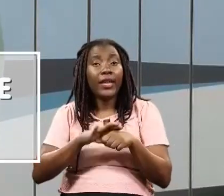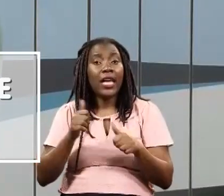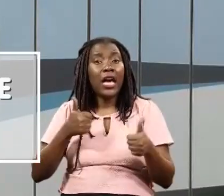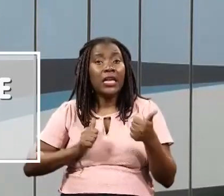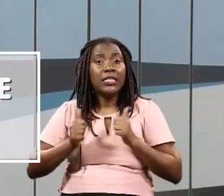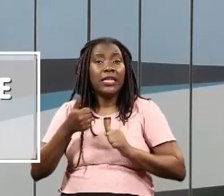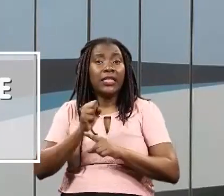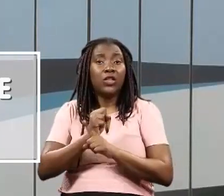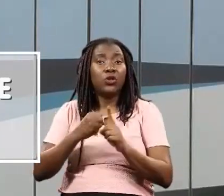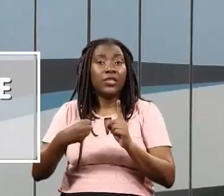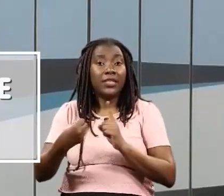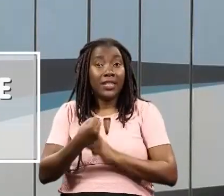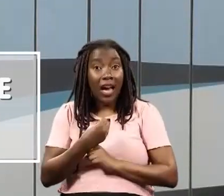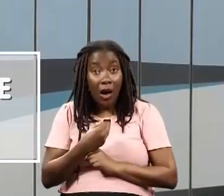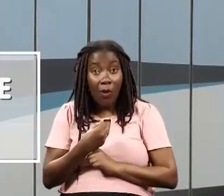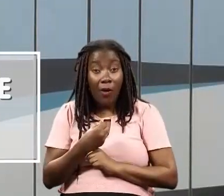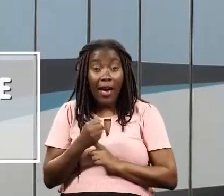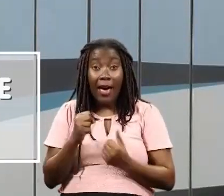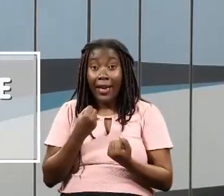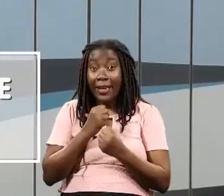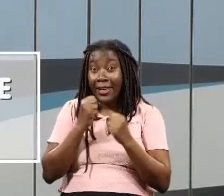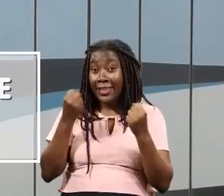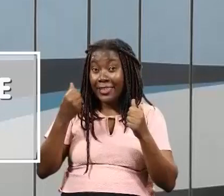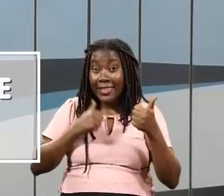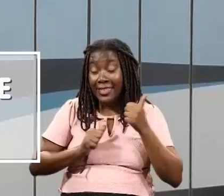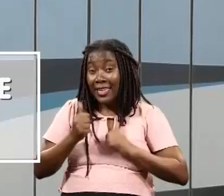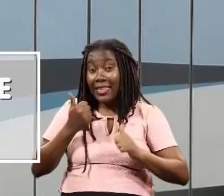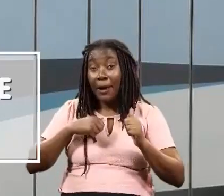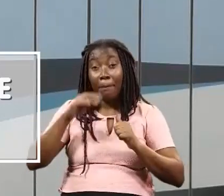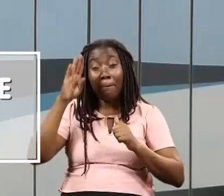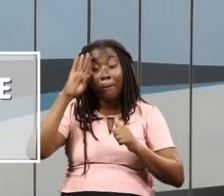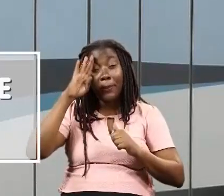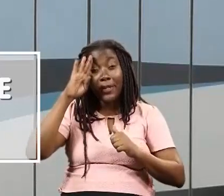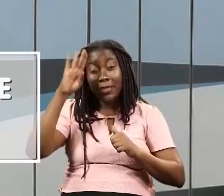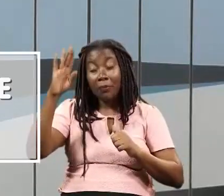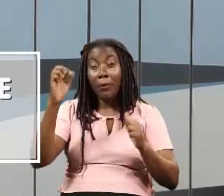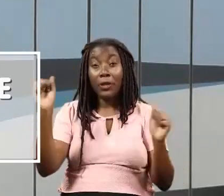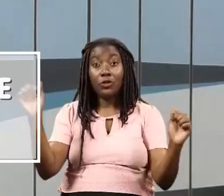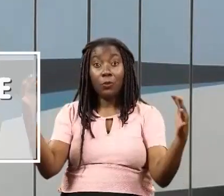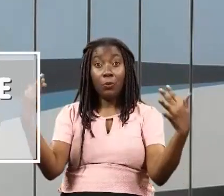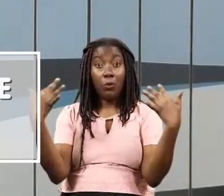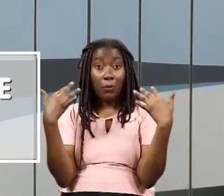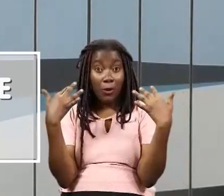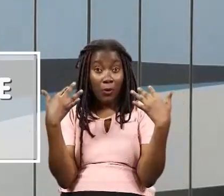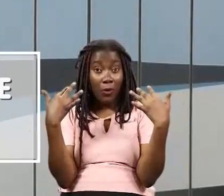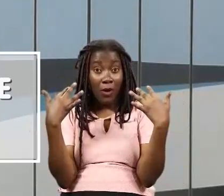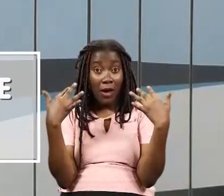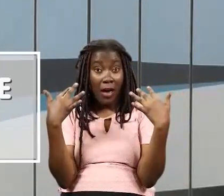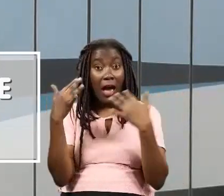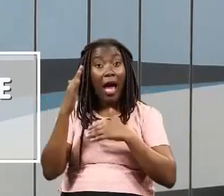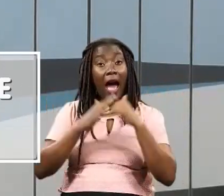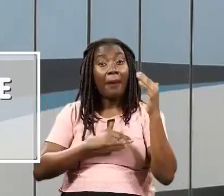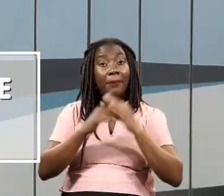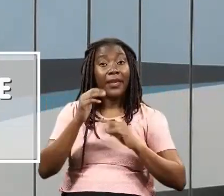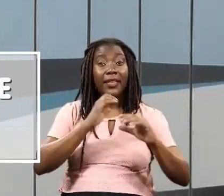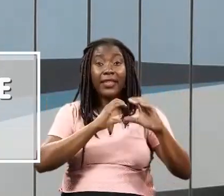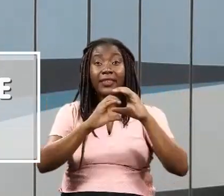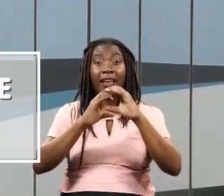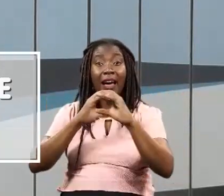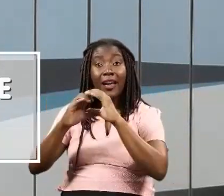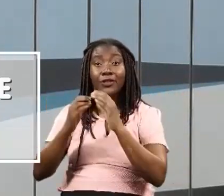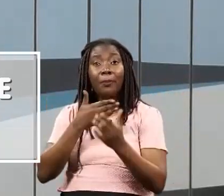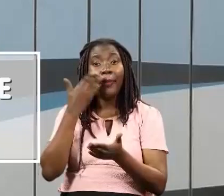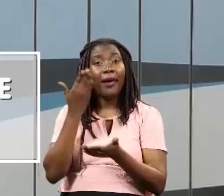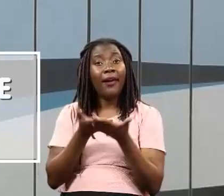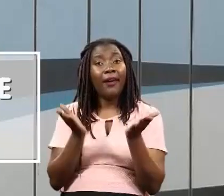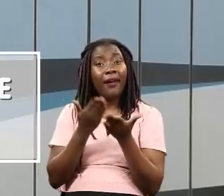né? Uma crise de ansiedade por estar em público. As pessoas, essa habilidade de comunicação vai se